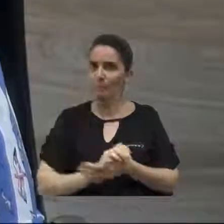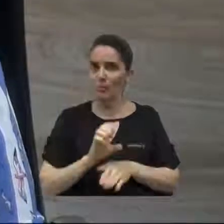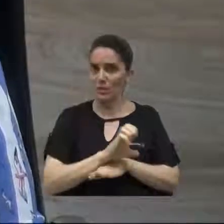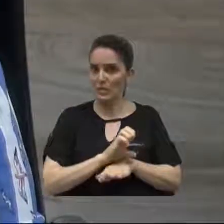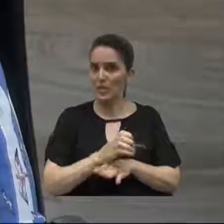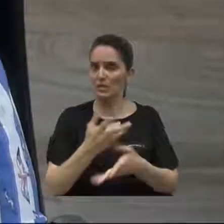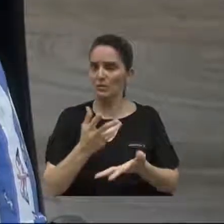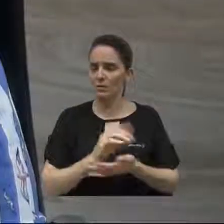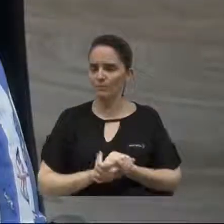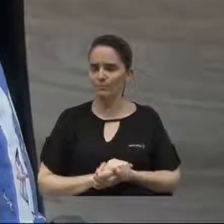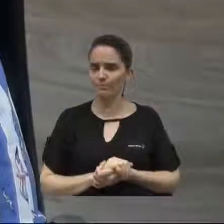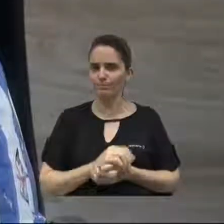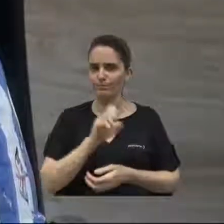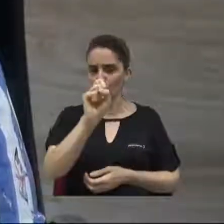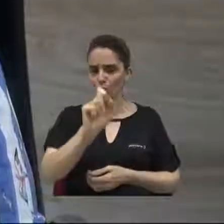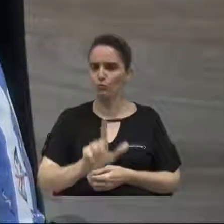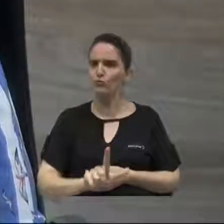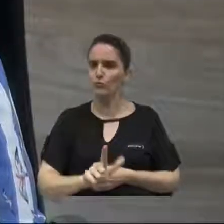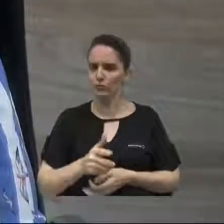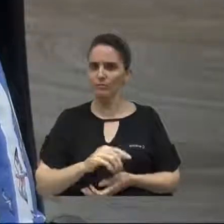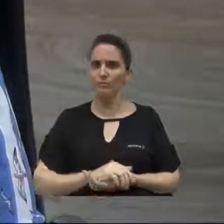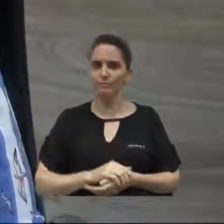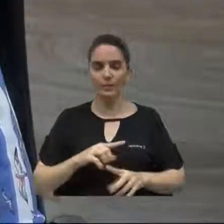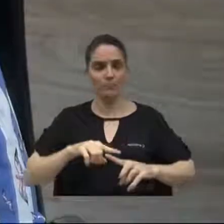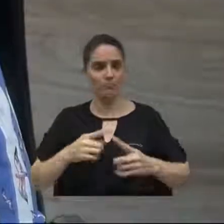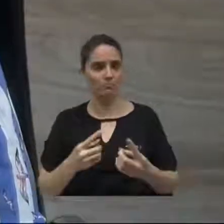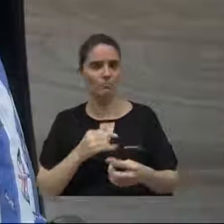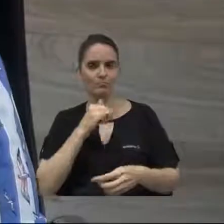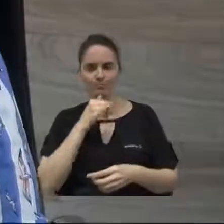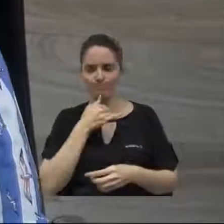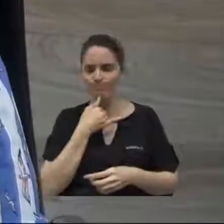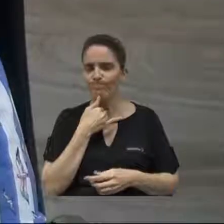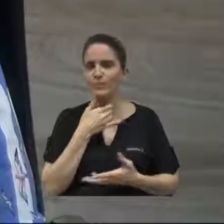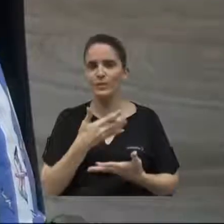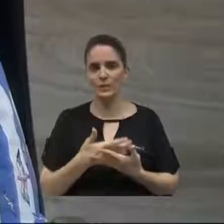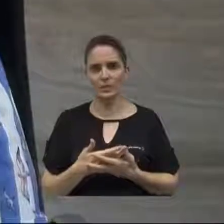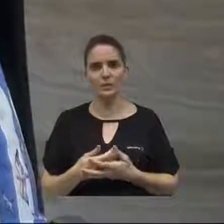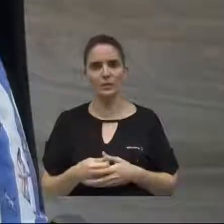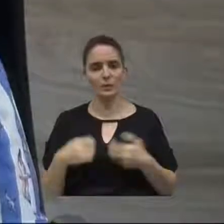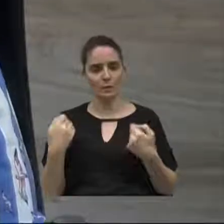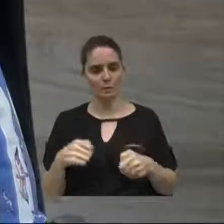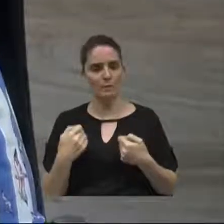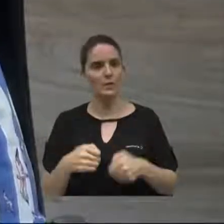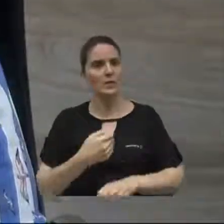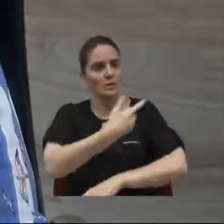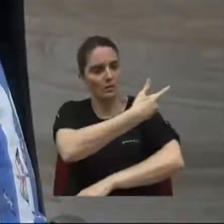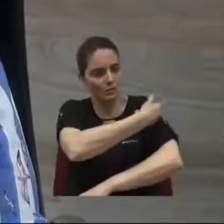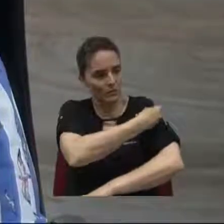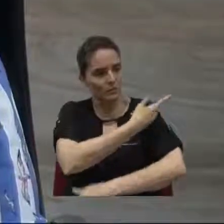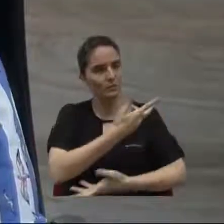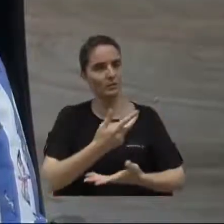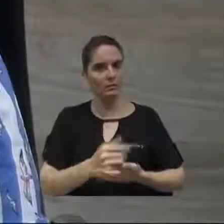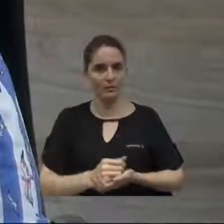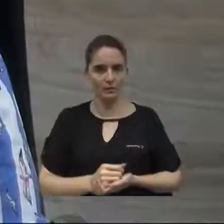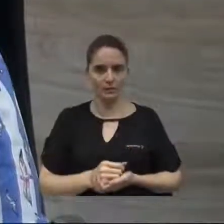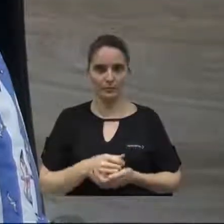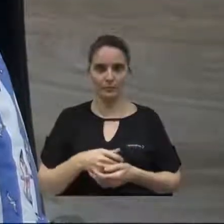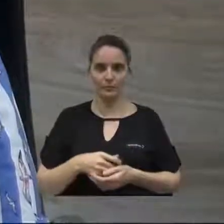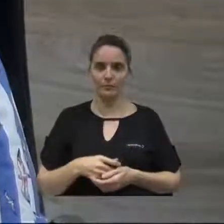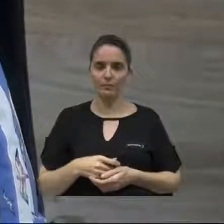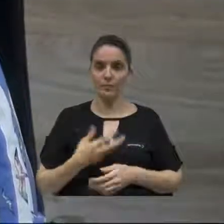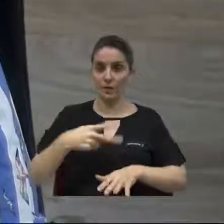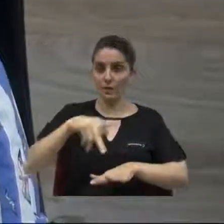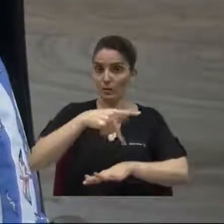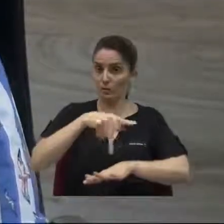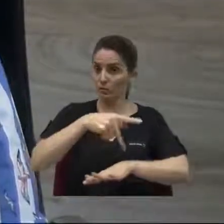isso, infelizmente, nós ainda não podemos nos dar esse luxo, como um